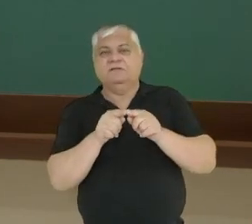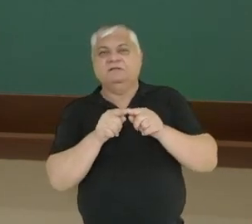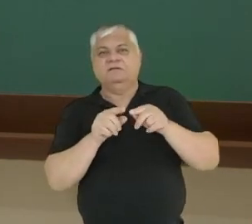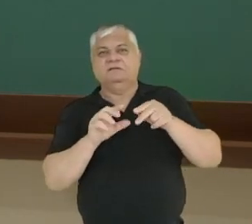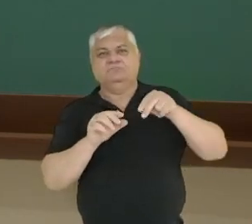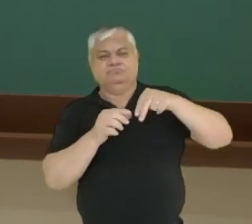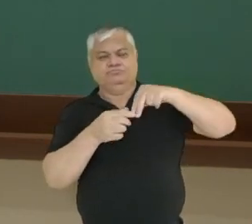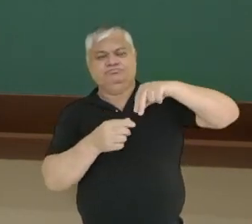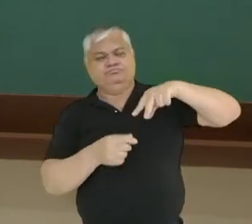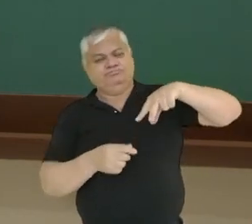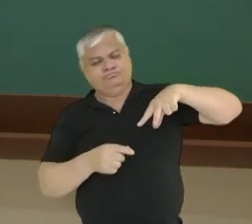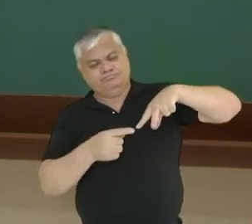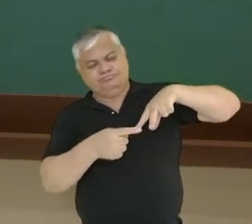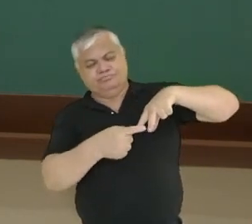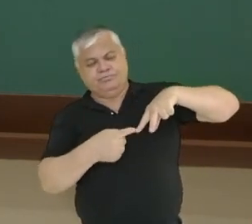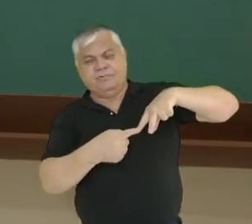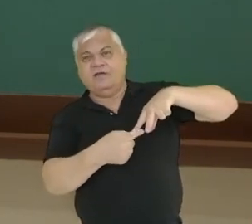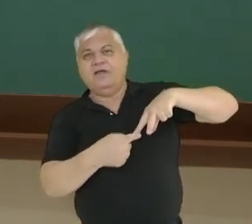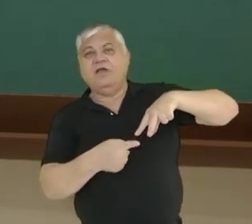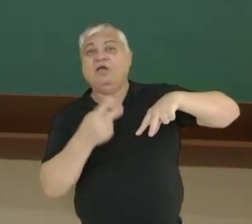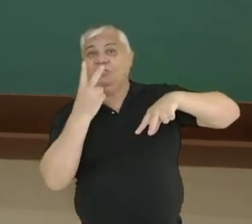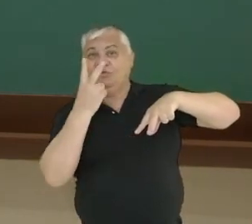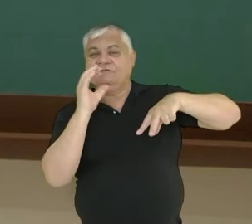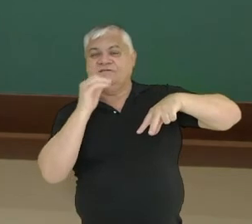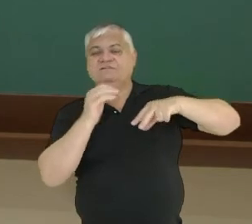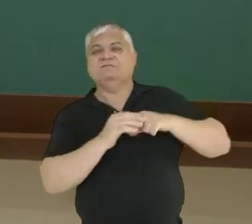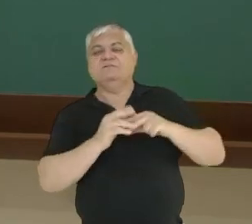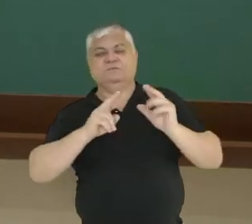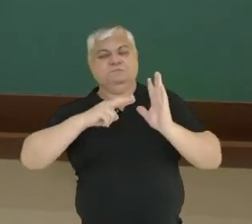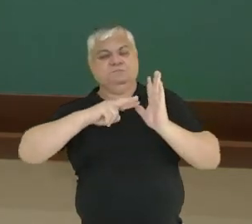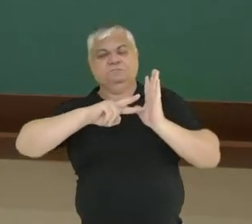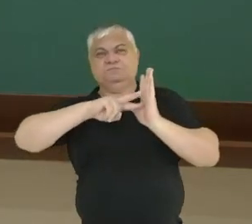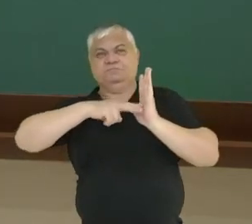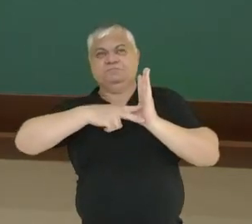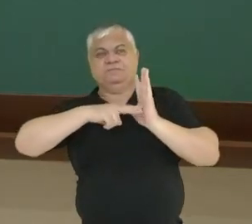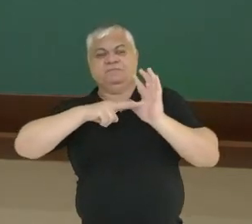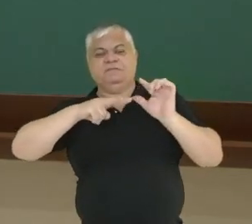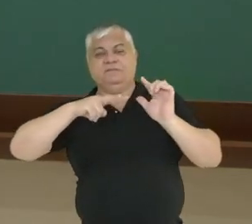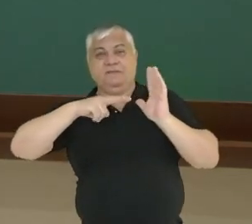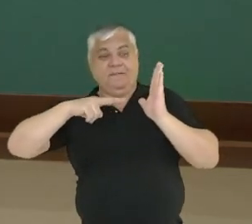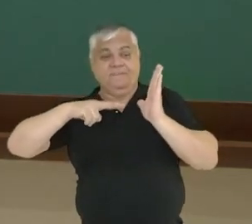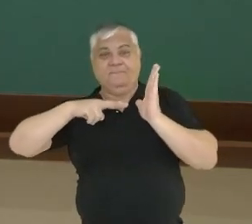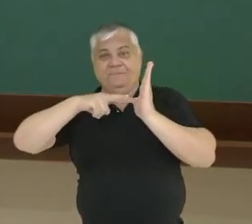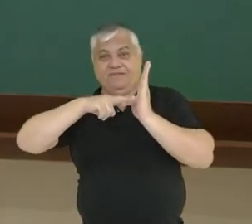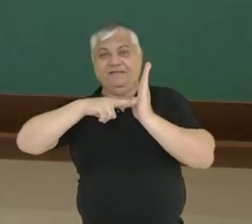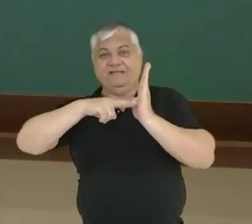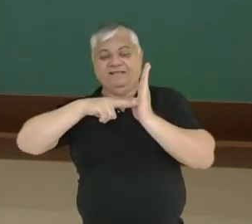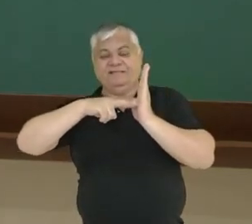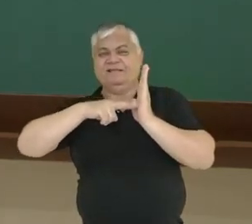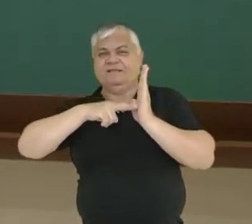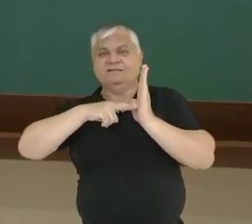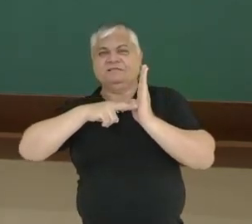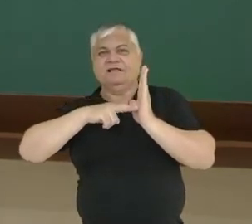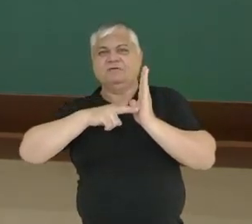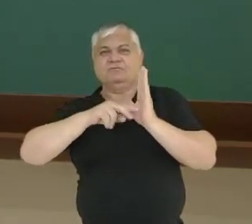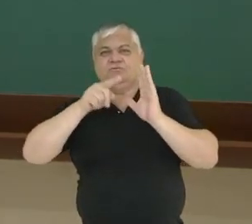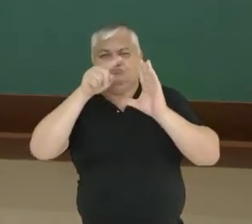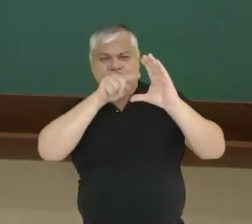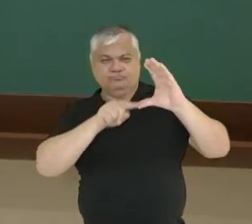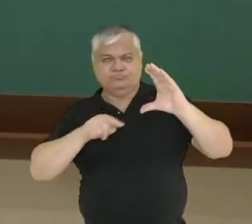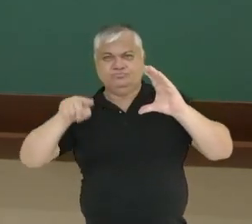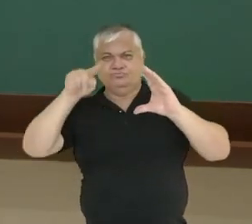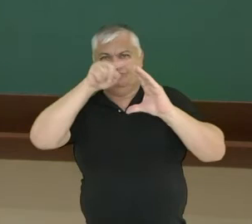2 centímetros. Em seguida, você vai colocar a ponta seca, tá? Em qualquer lugar da sua folha